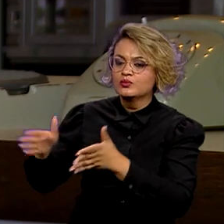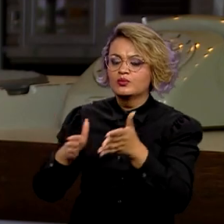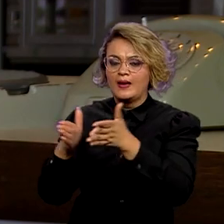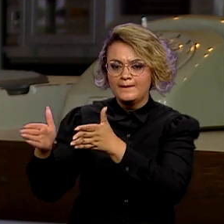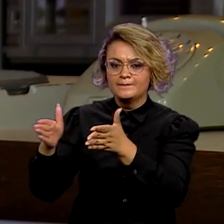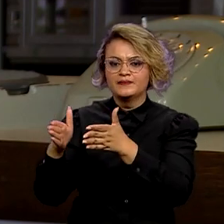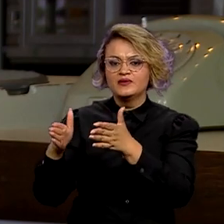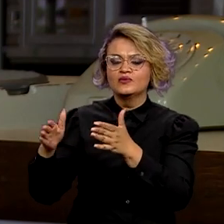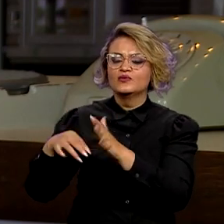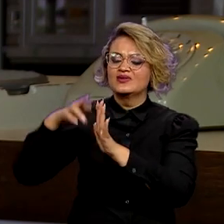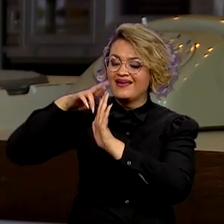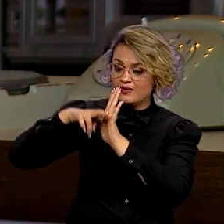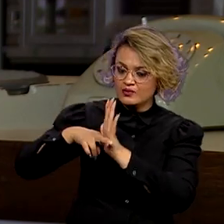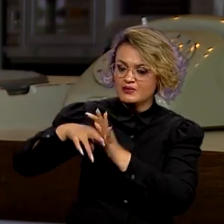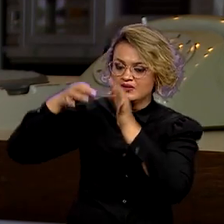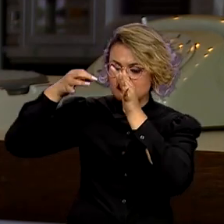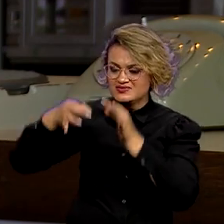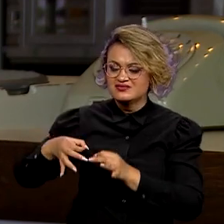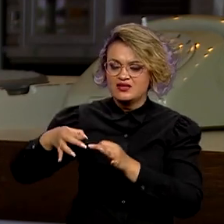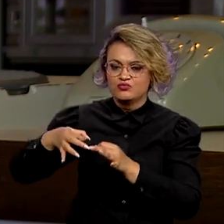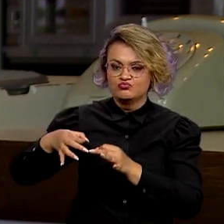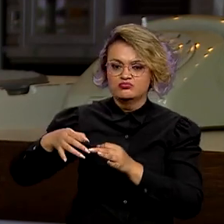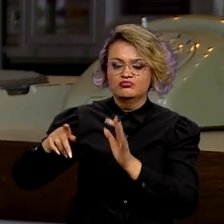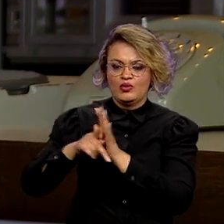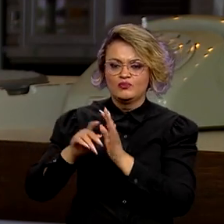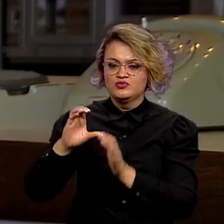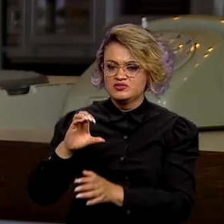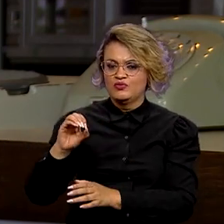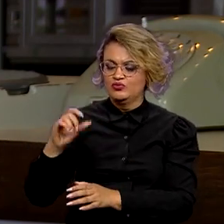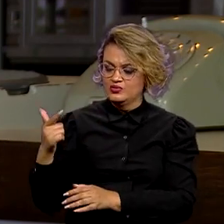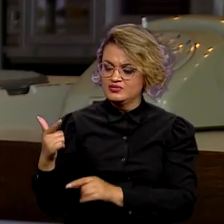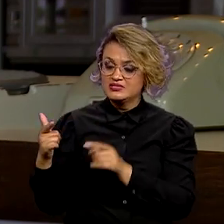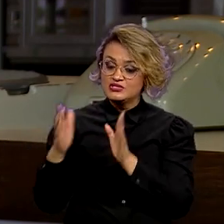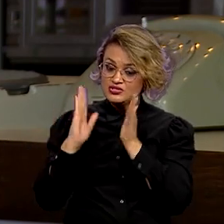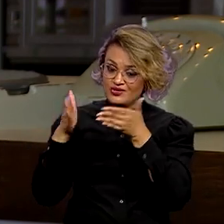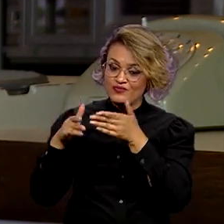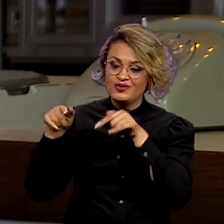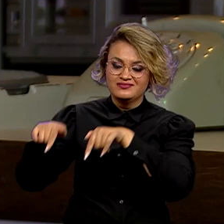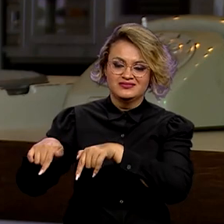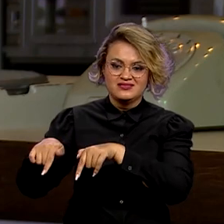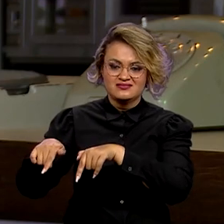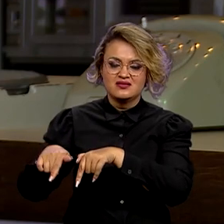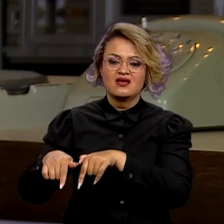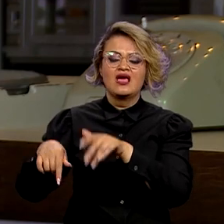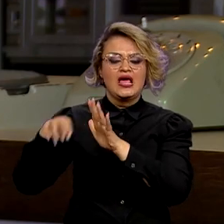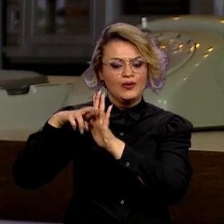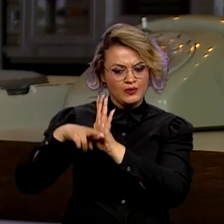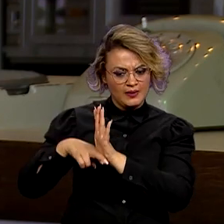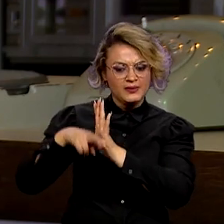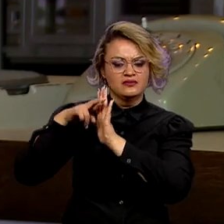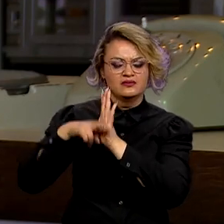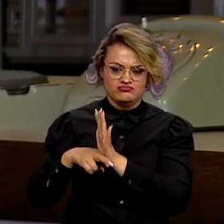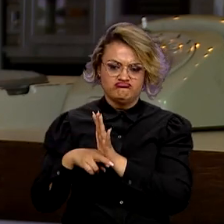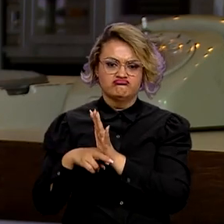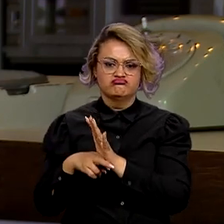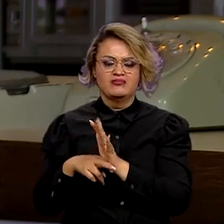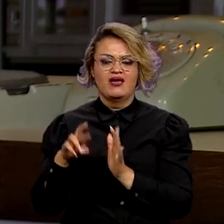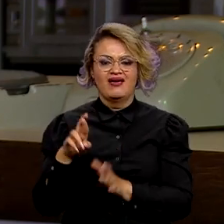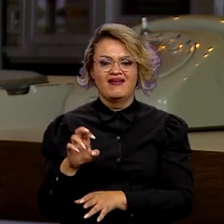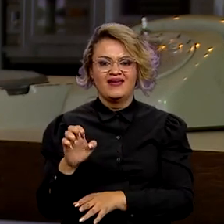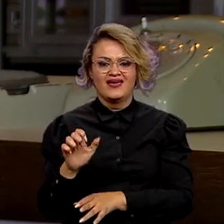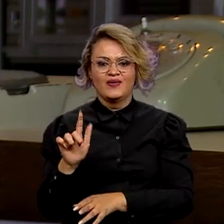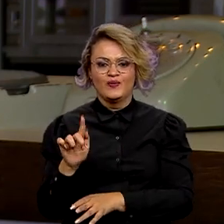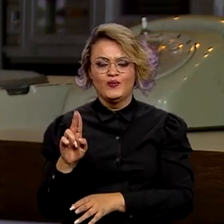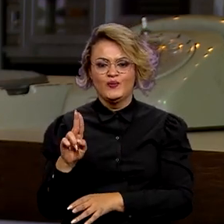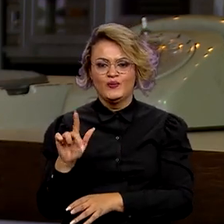do mercado regulado de carbono, que é isso que nós estamos fazendo, é o mercado regulado de carbono. E